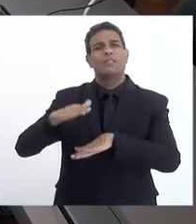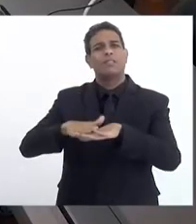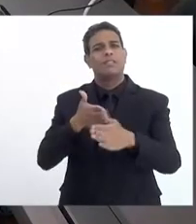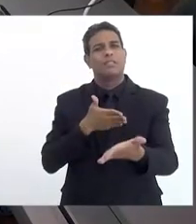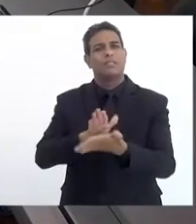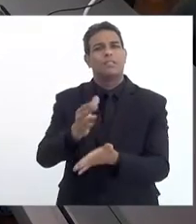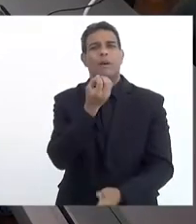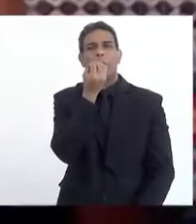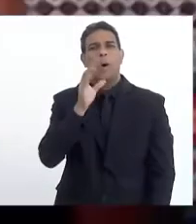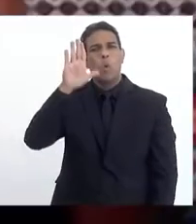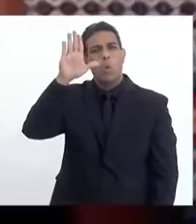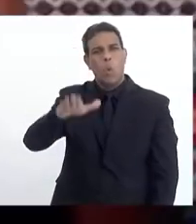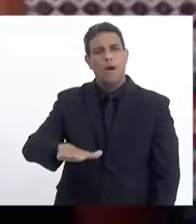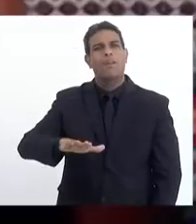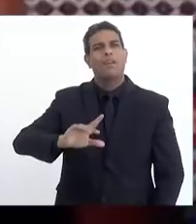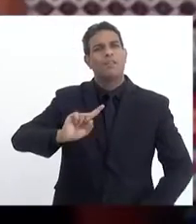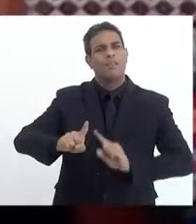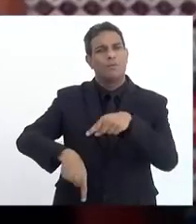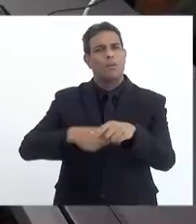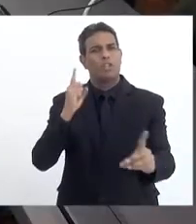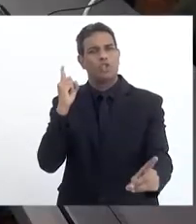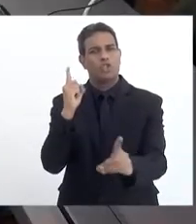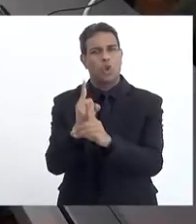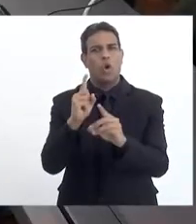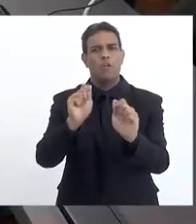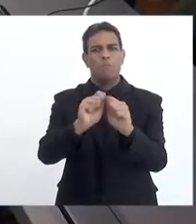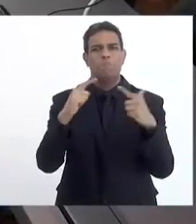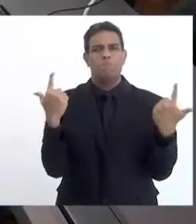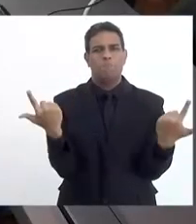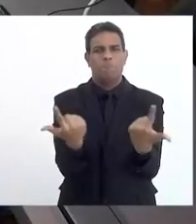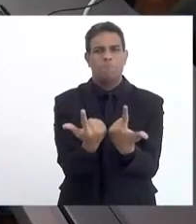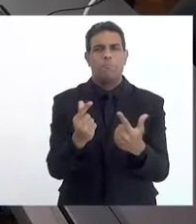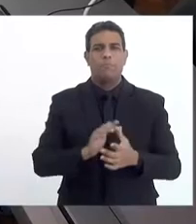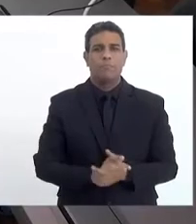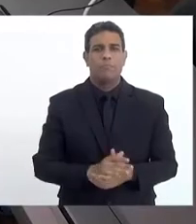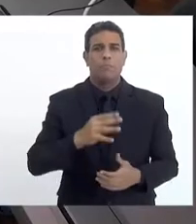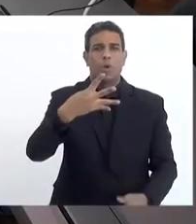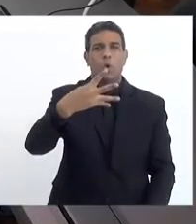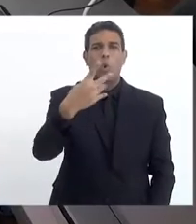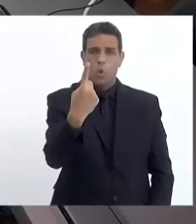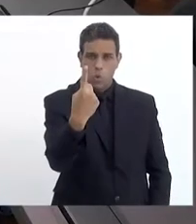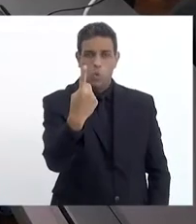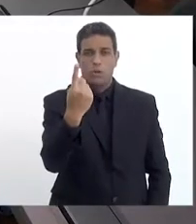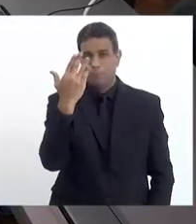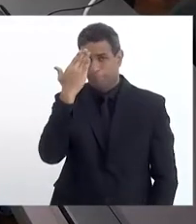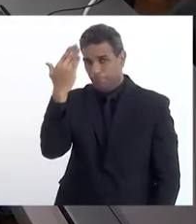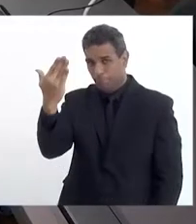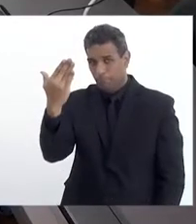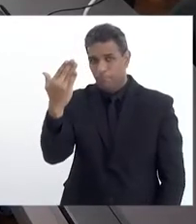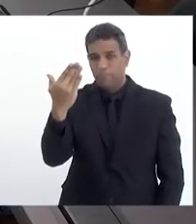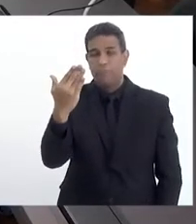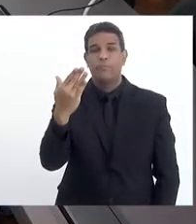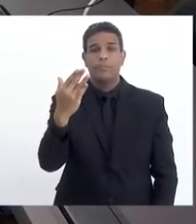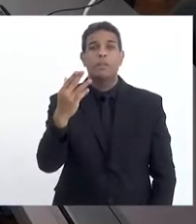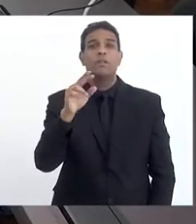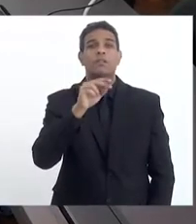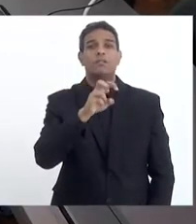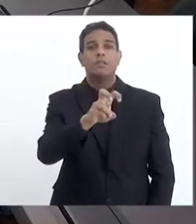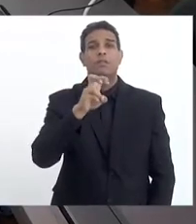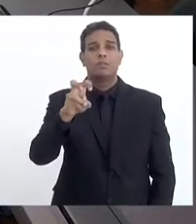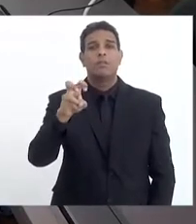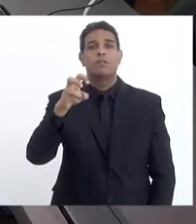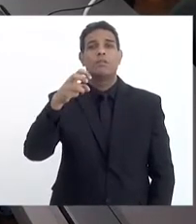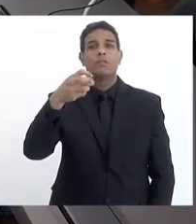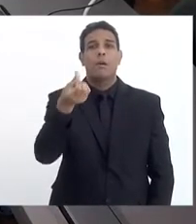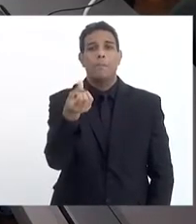Boa tarde. Até daqui a pouco no plenário. Até a pouco. 41 da pauta. Obrigado, deputada. Projeto de lei 553/2019, autoria do